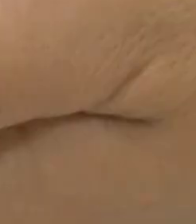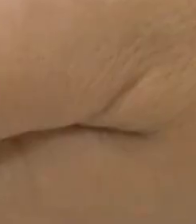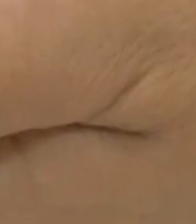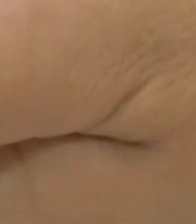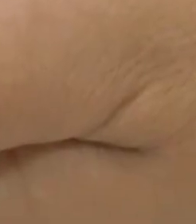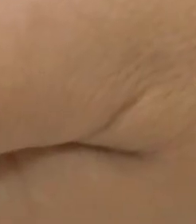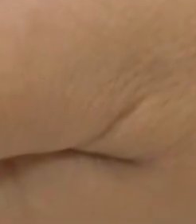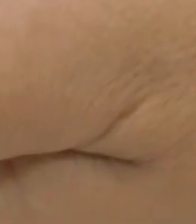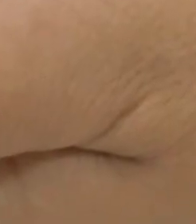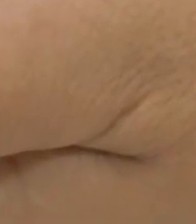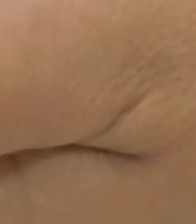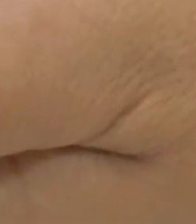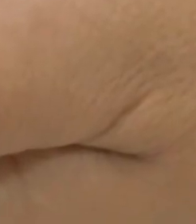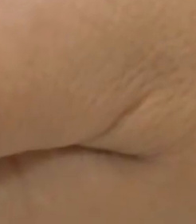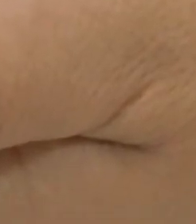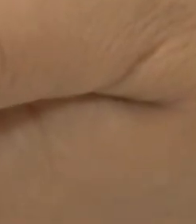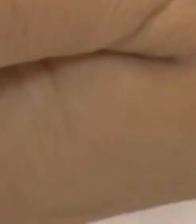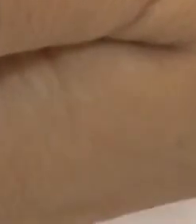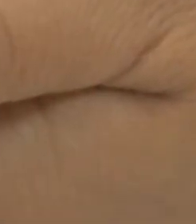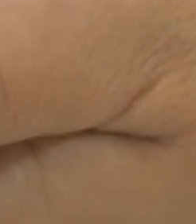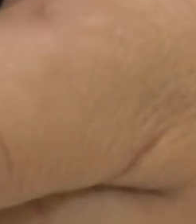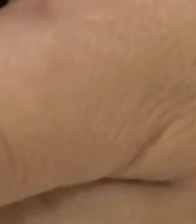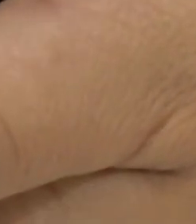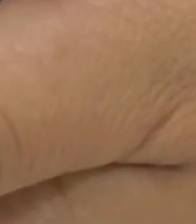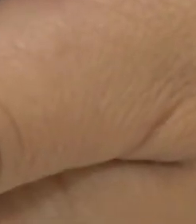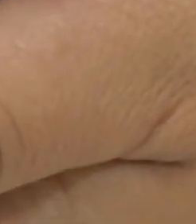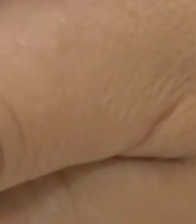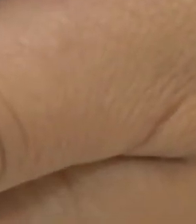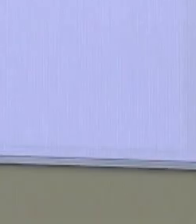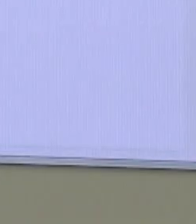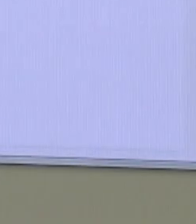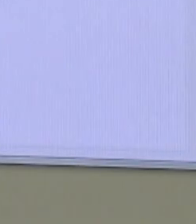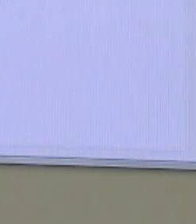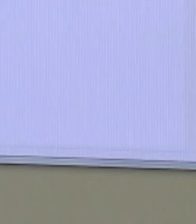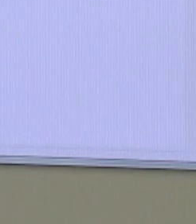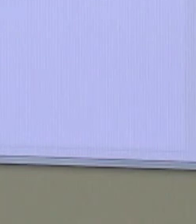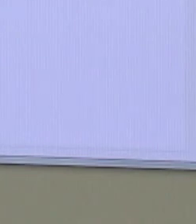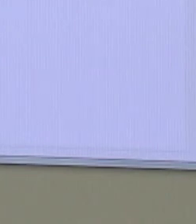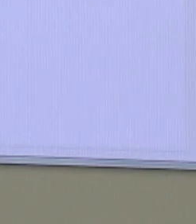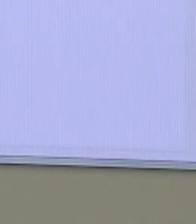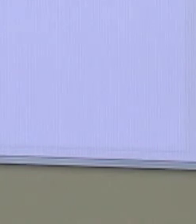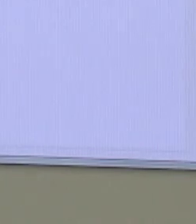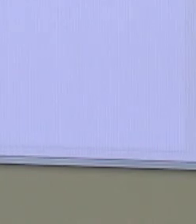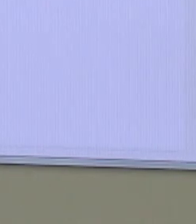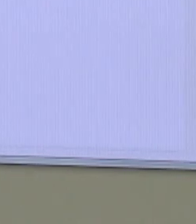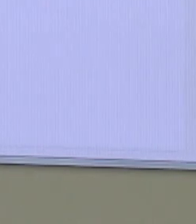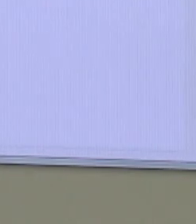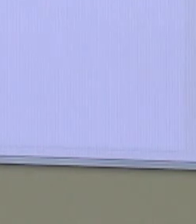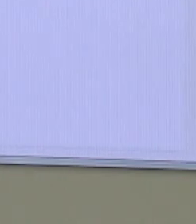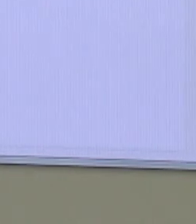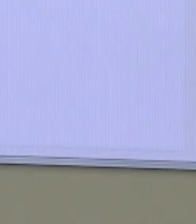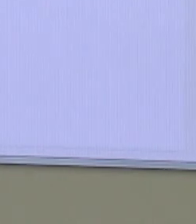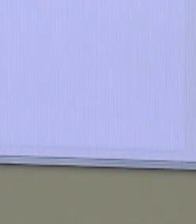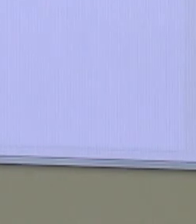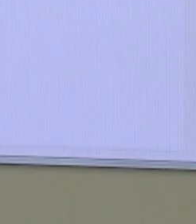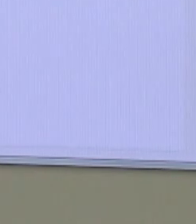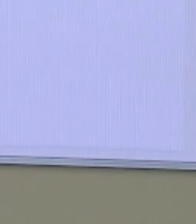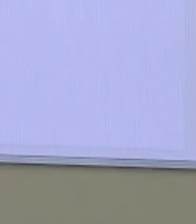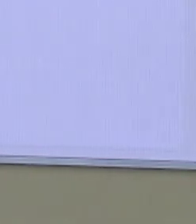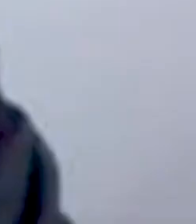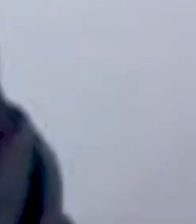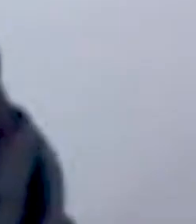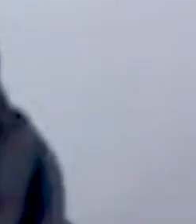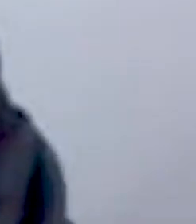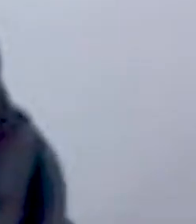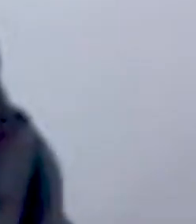a base biométrica do eleitor, um ativo muito sensível, muito caro. Ele tem que ser protegido. Existem soluções,